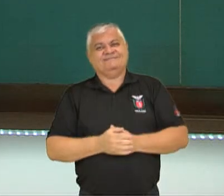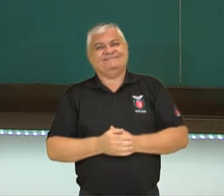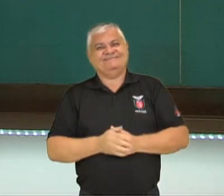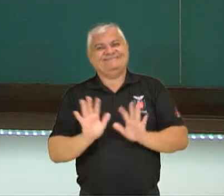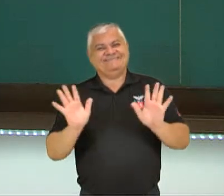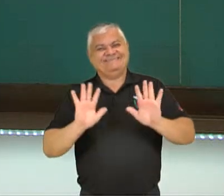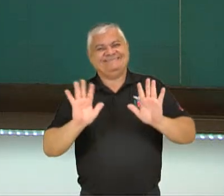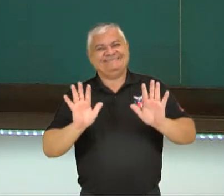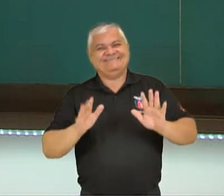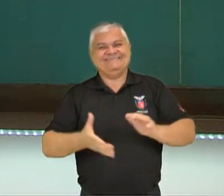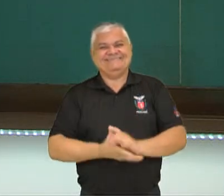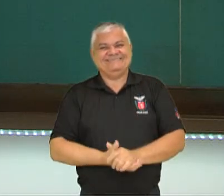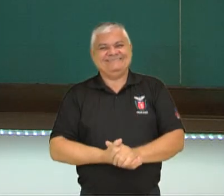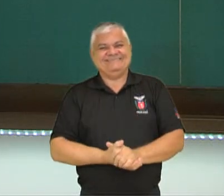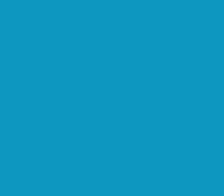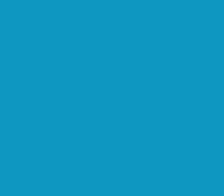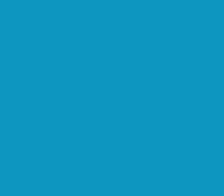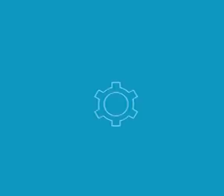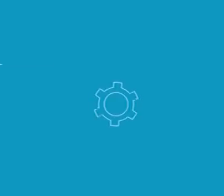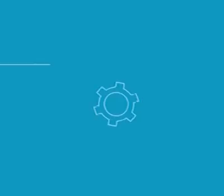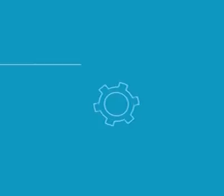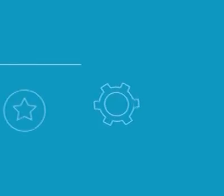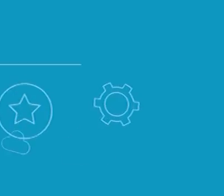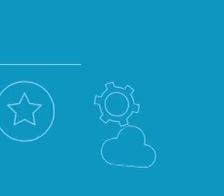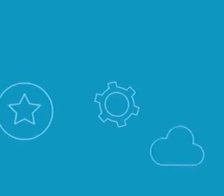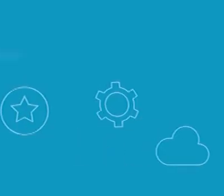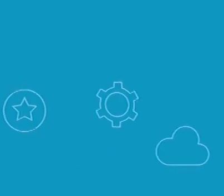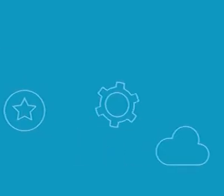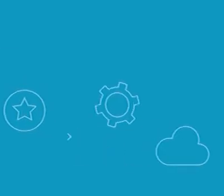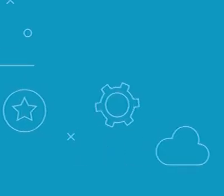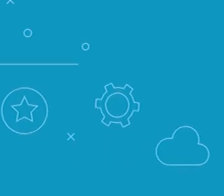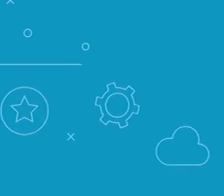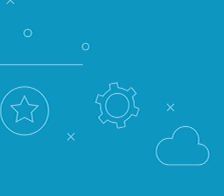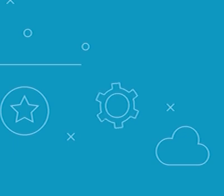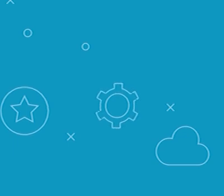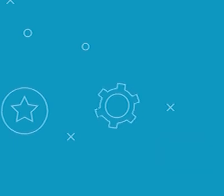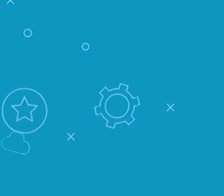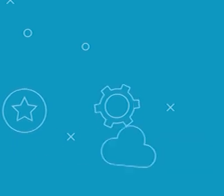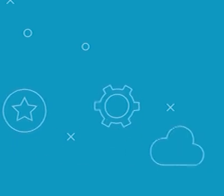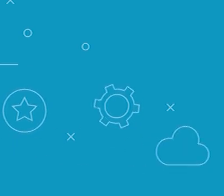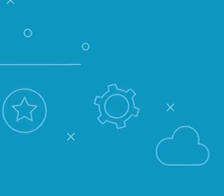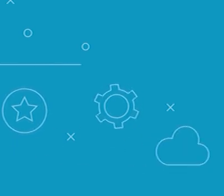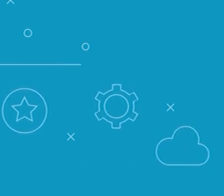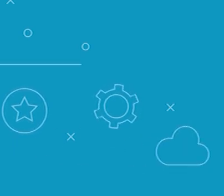é isso, gente.